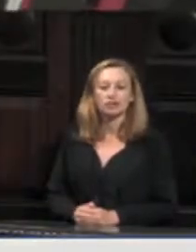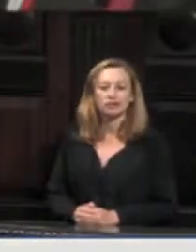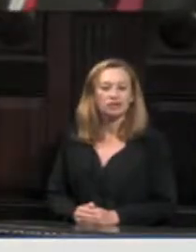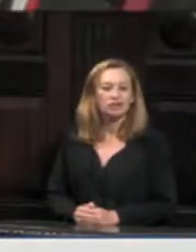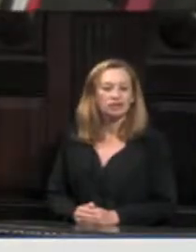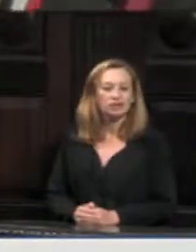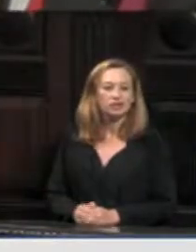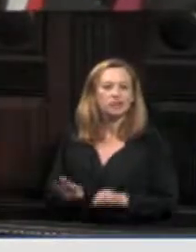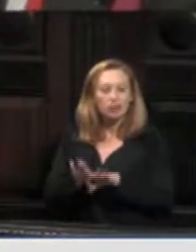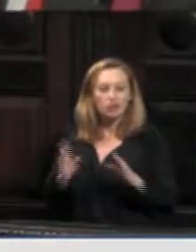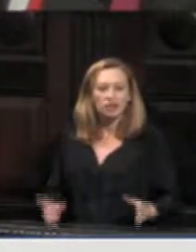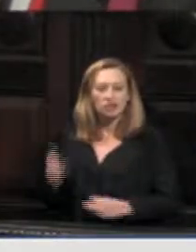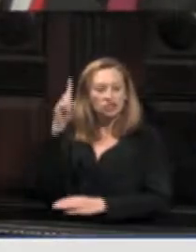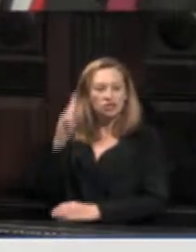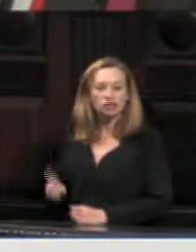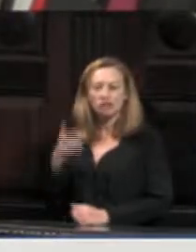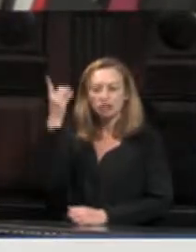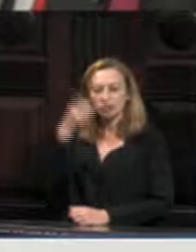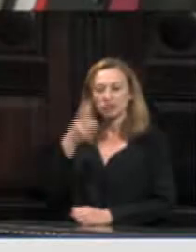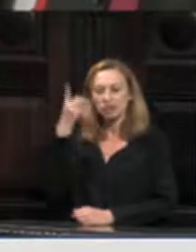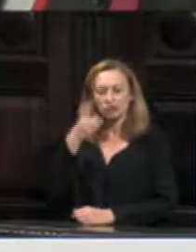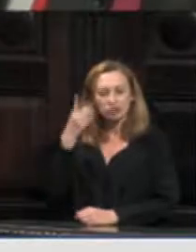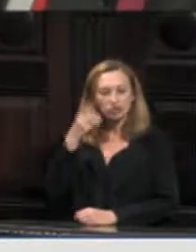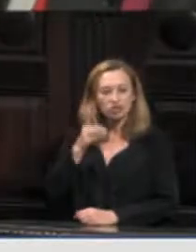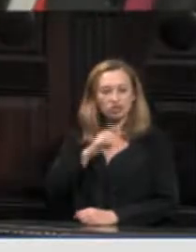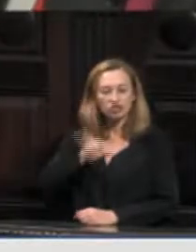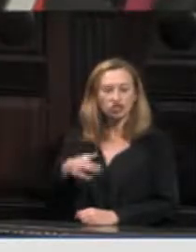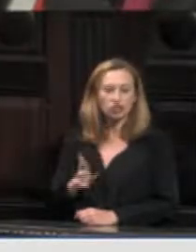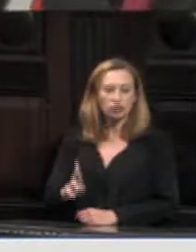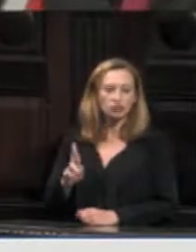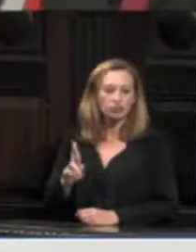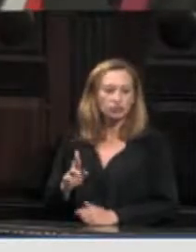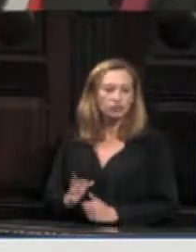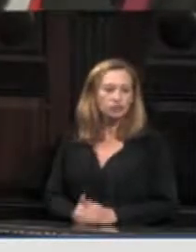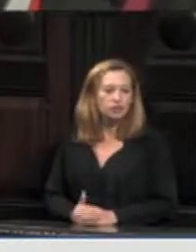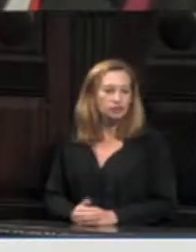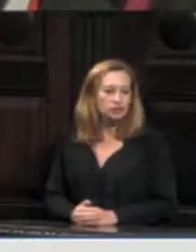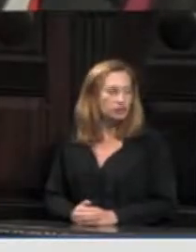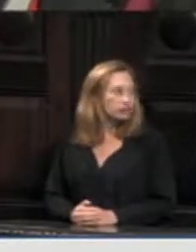mesa diretora, deputado Jânio Mendes.